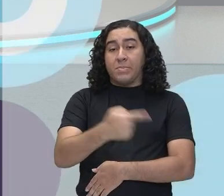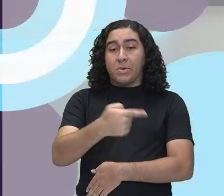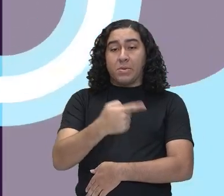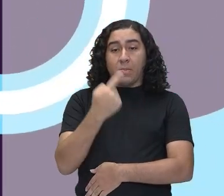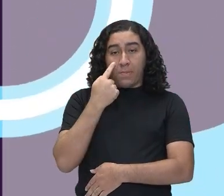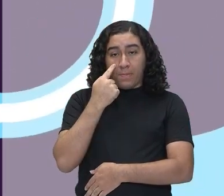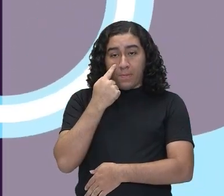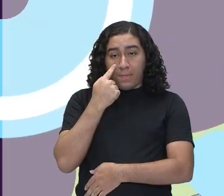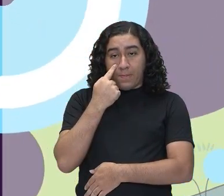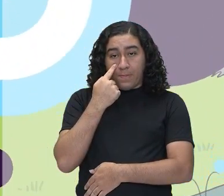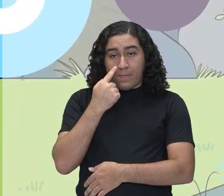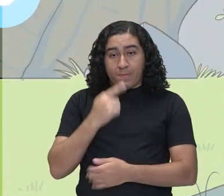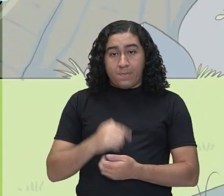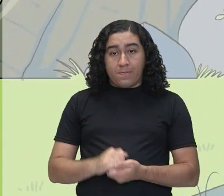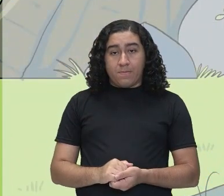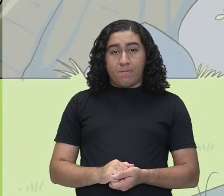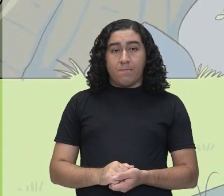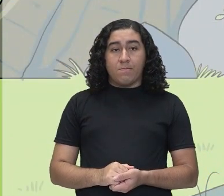geração.